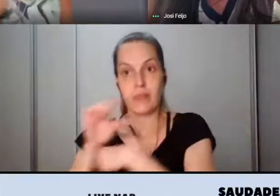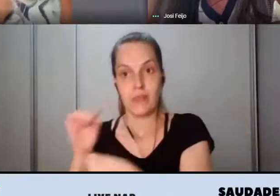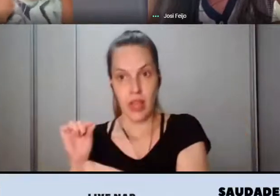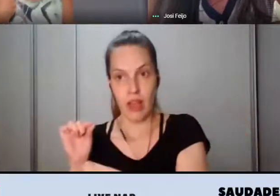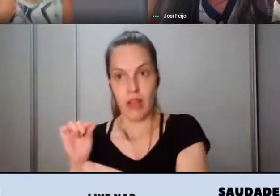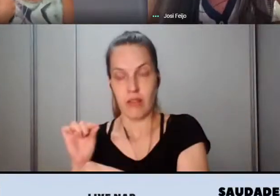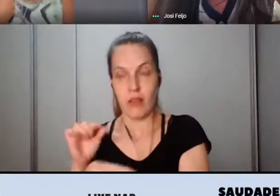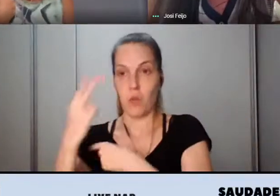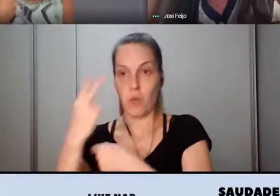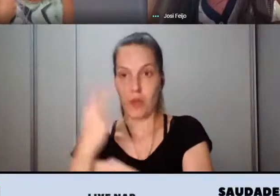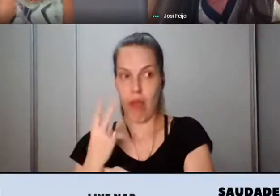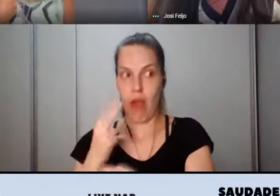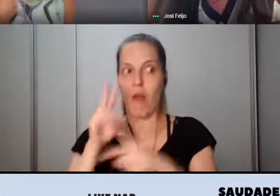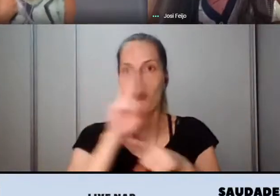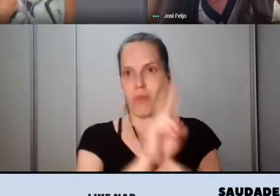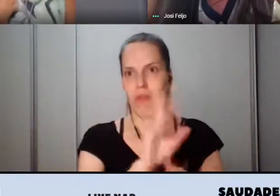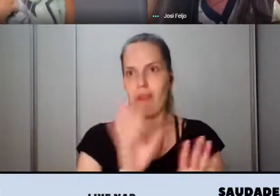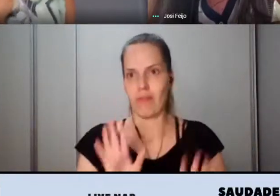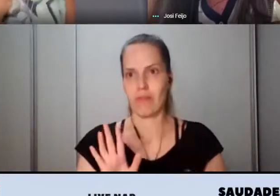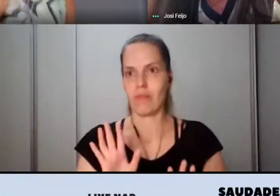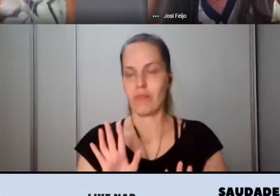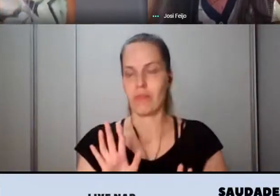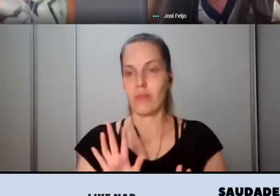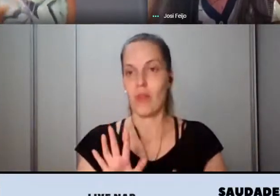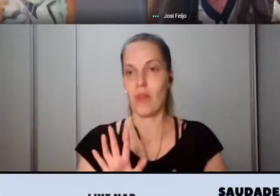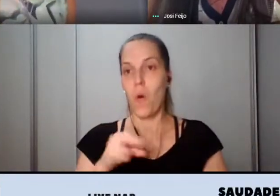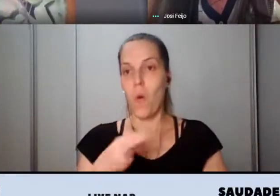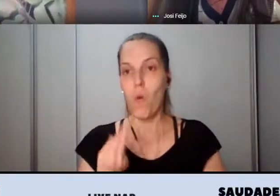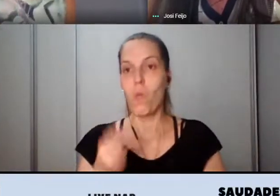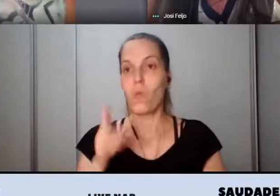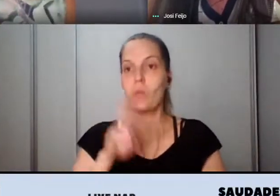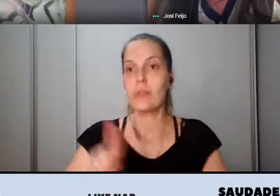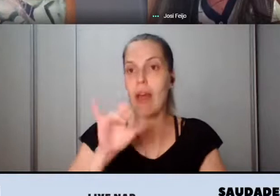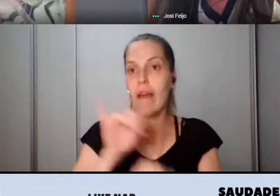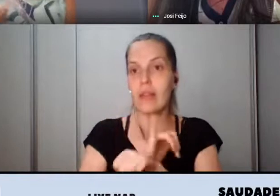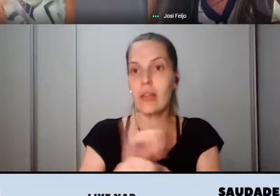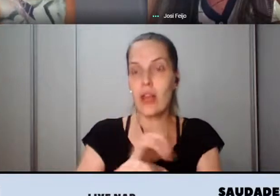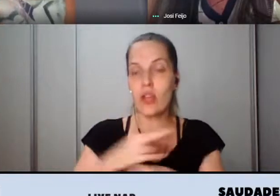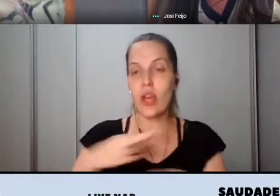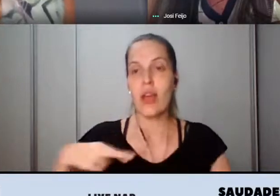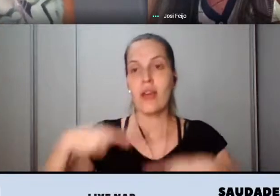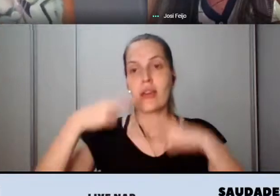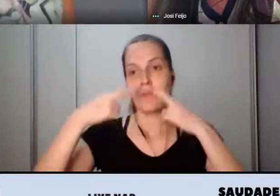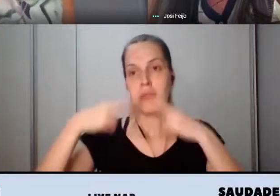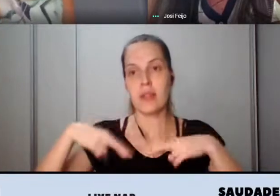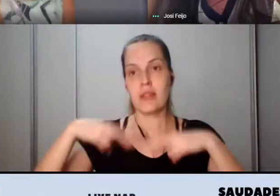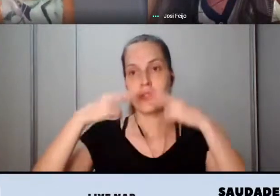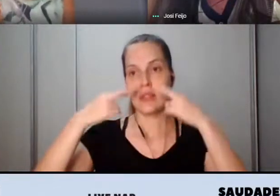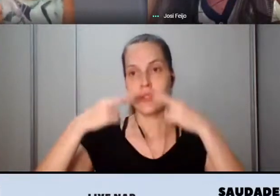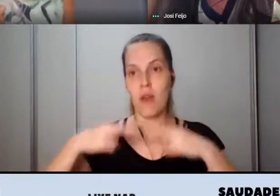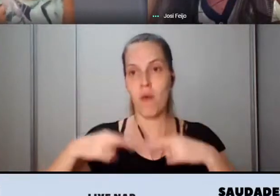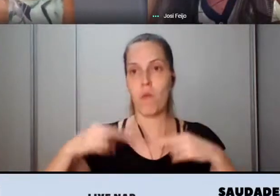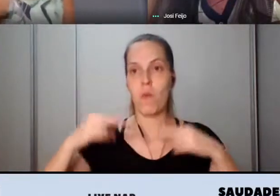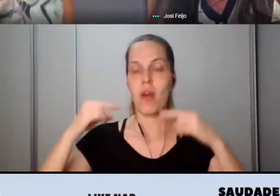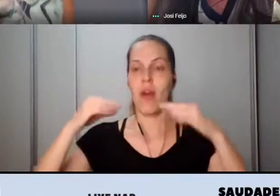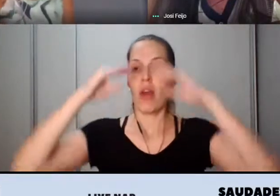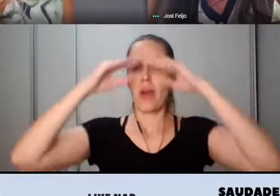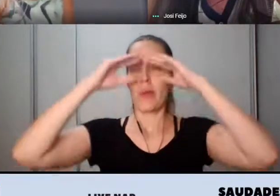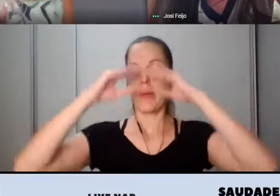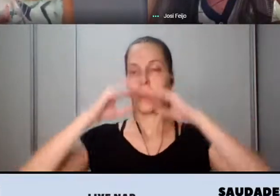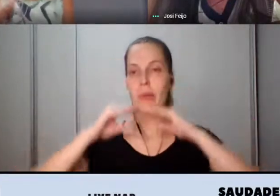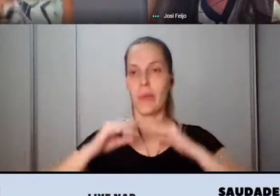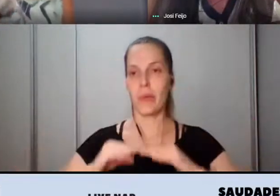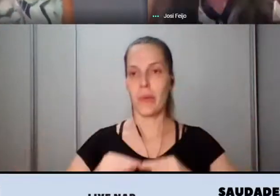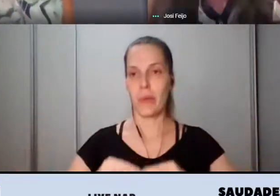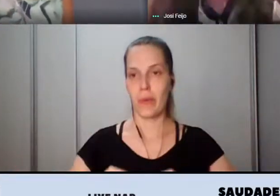relaxamento, uma técnica de respiração, porque isso tudo vai ajudar do ponto de vista, inclusive, orgânico, né, gente? A gente está falando